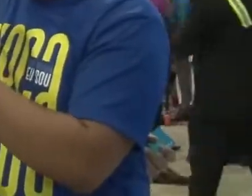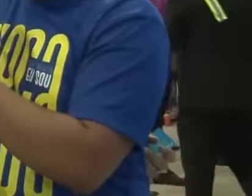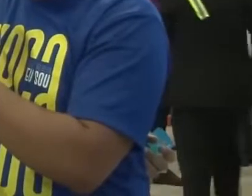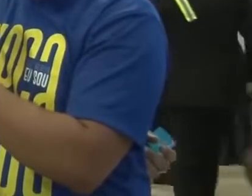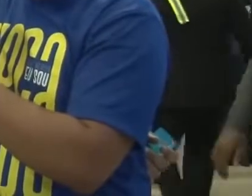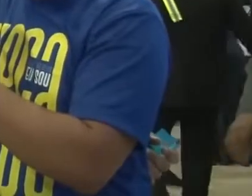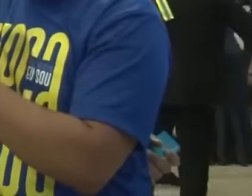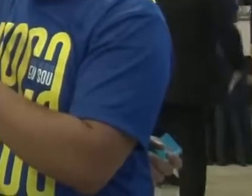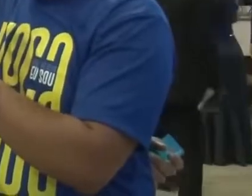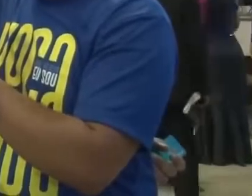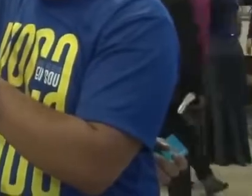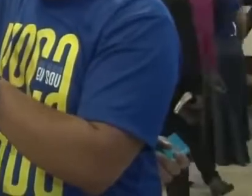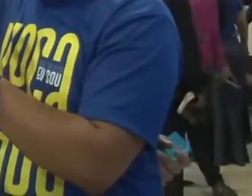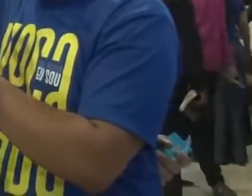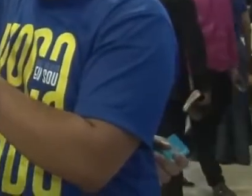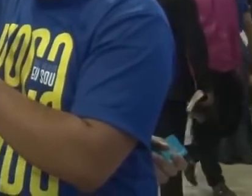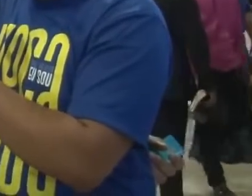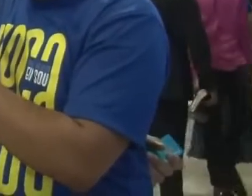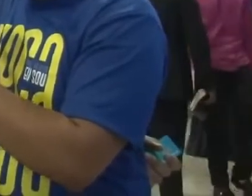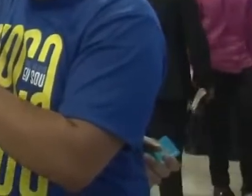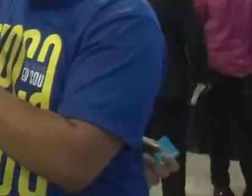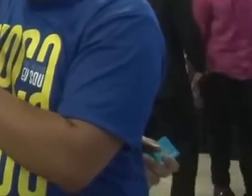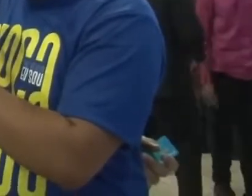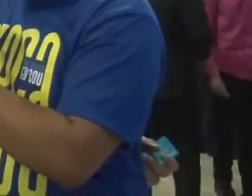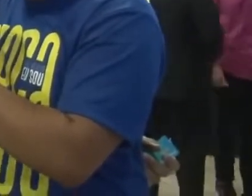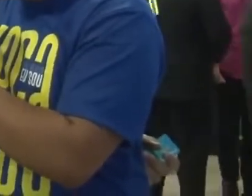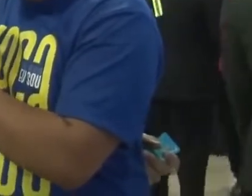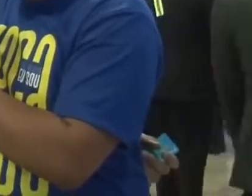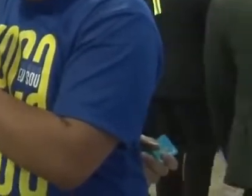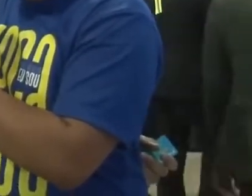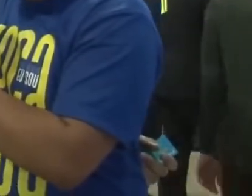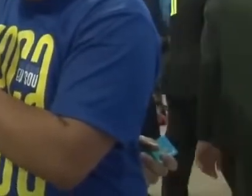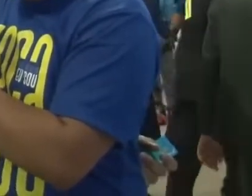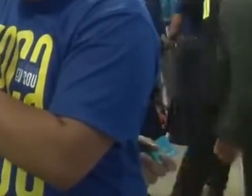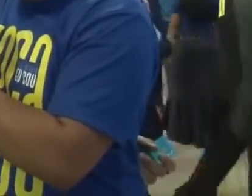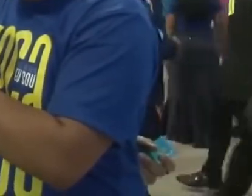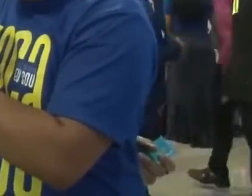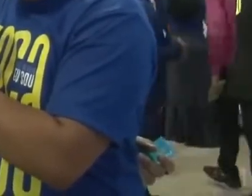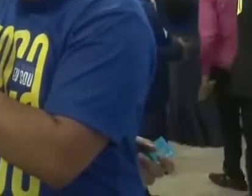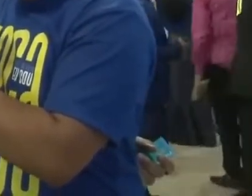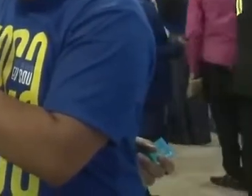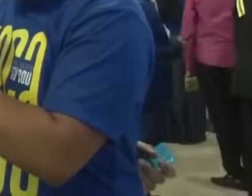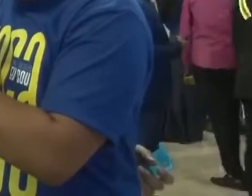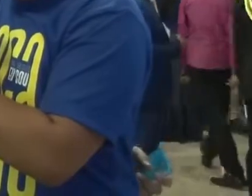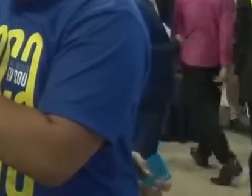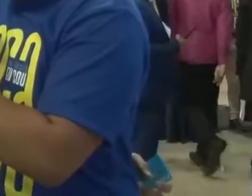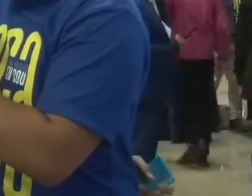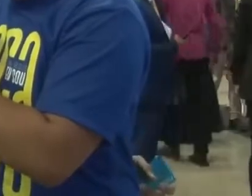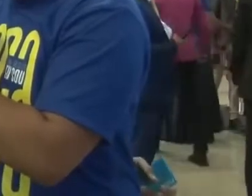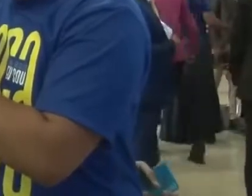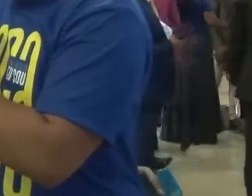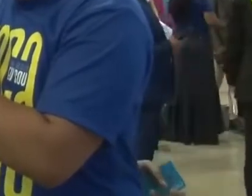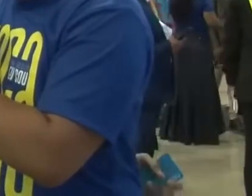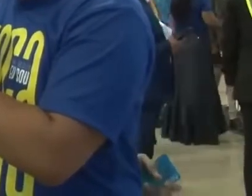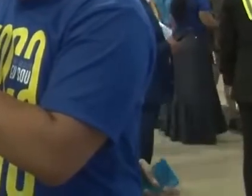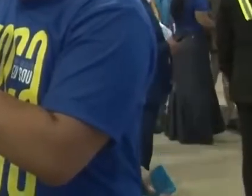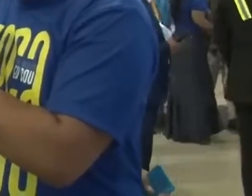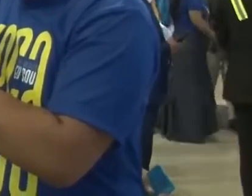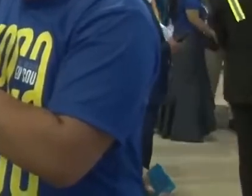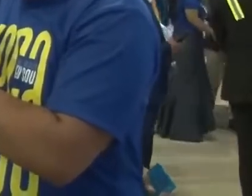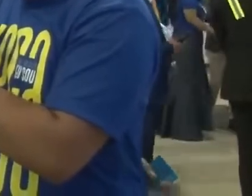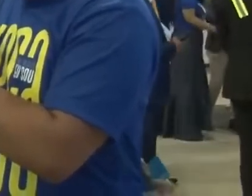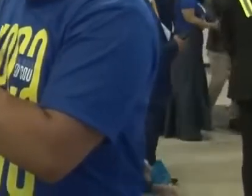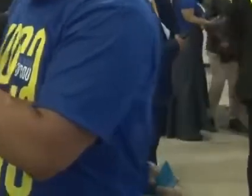grande avivamento. Muitos pastores já estão passando, pregadores falando o que está acontecendo aqui. Não é um movimento, é